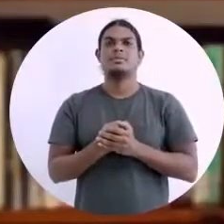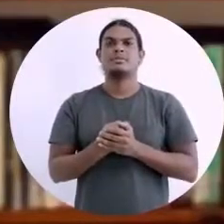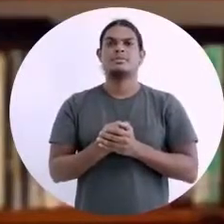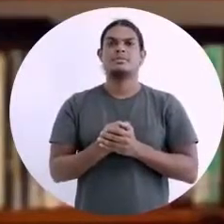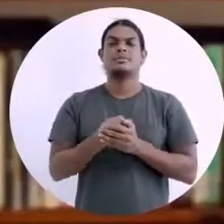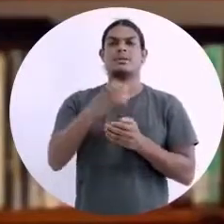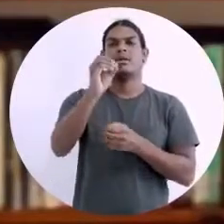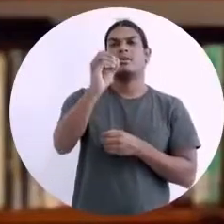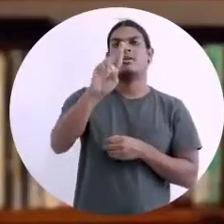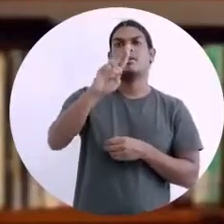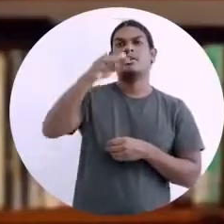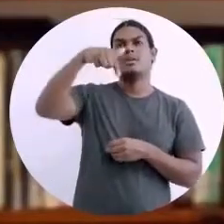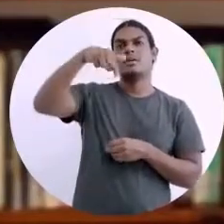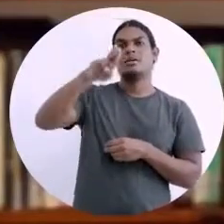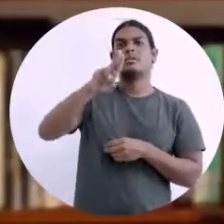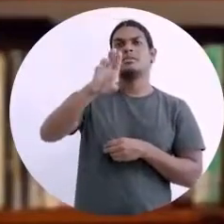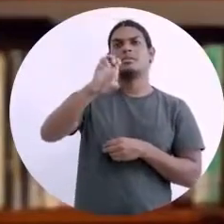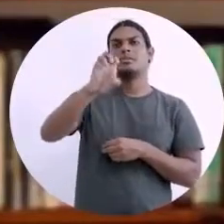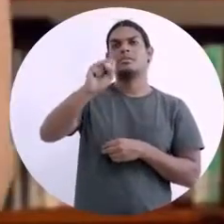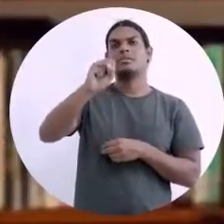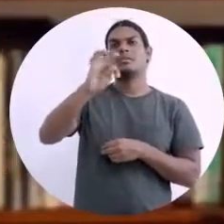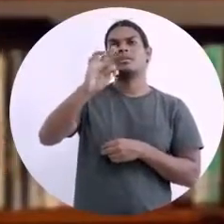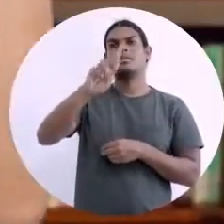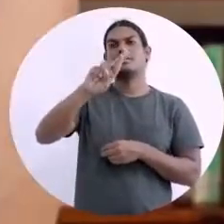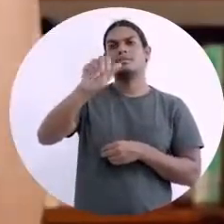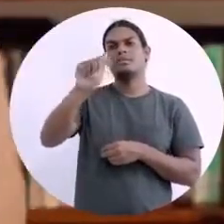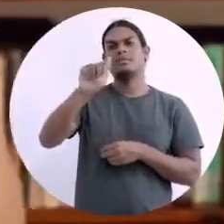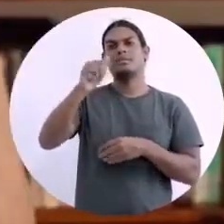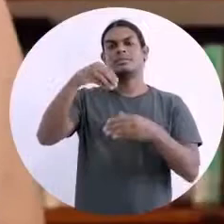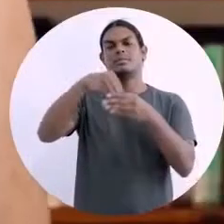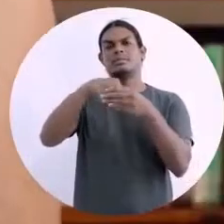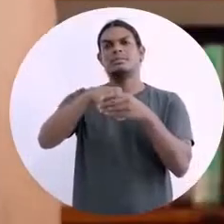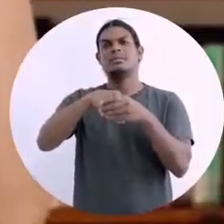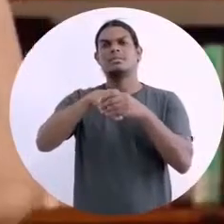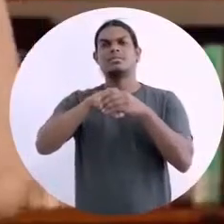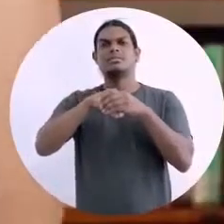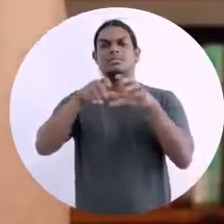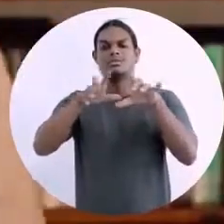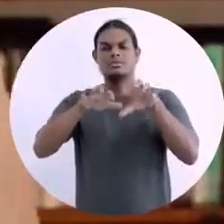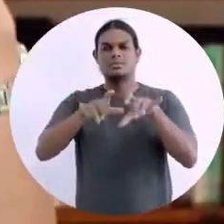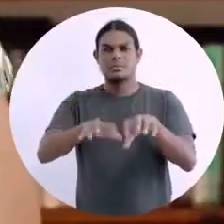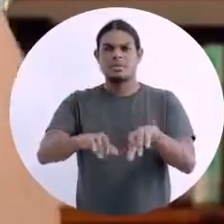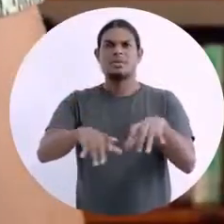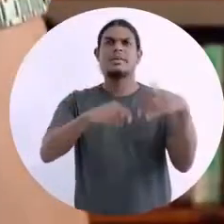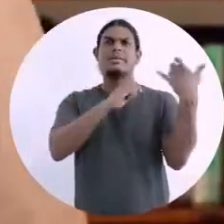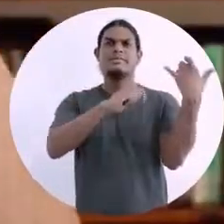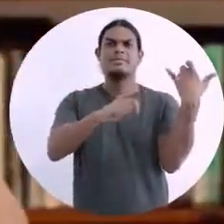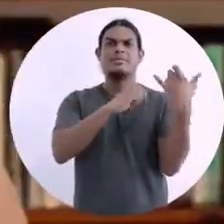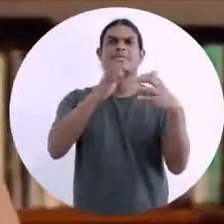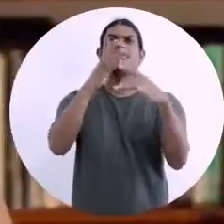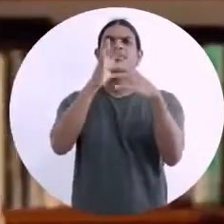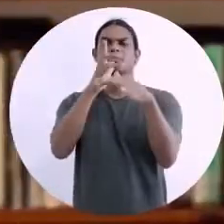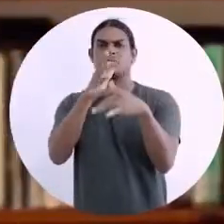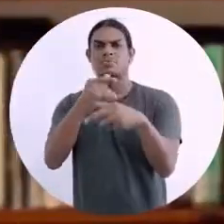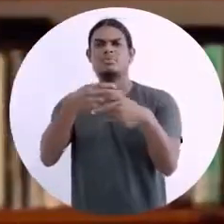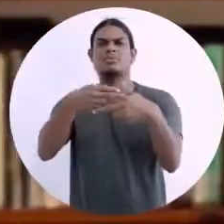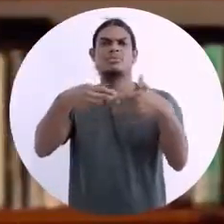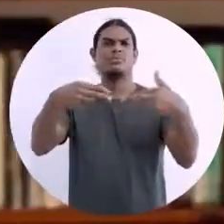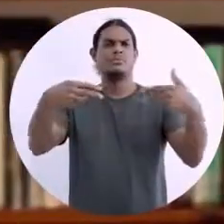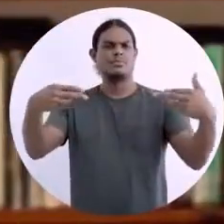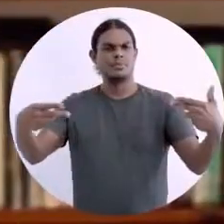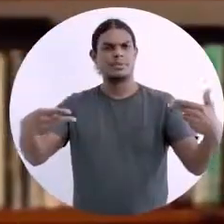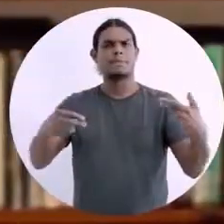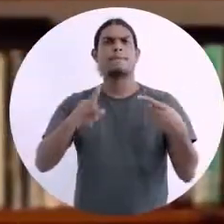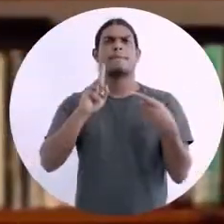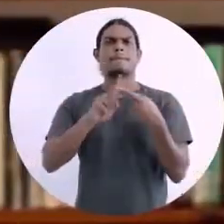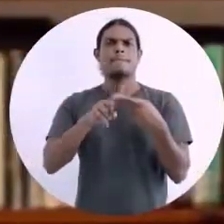vocês, para entender que assim como a orquestra é constituída de violinos, cordas, metais, sopro, madeira, assim